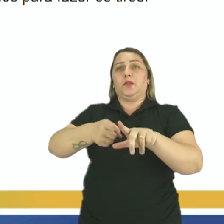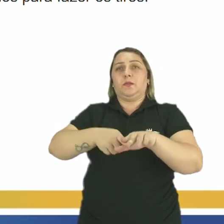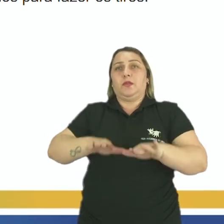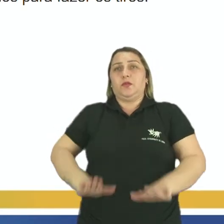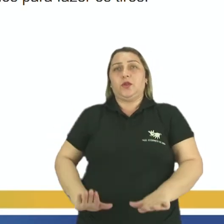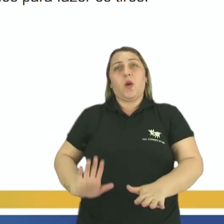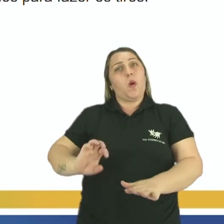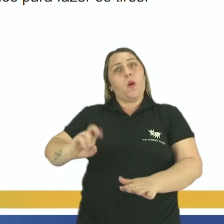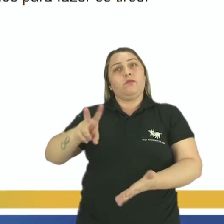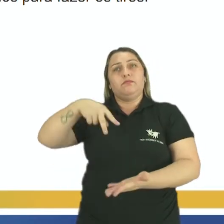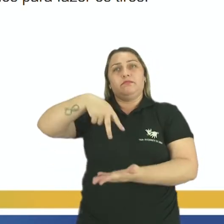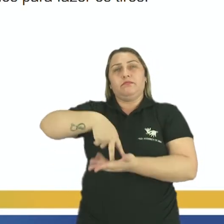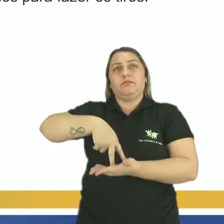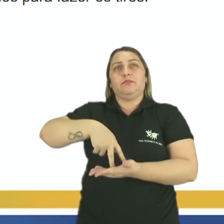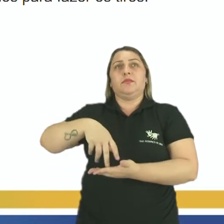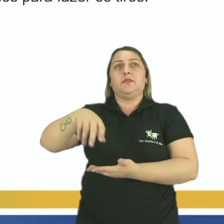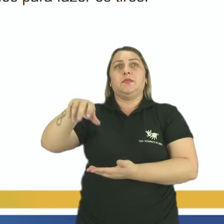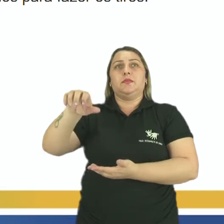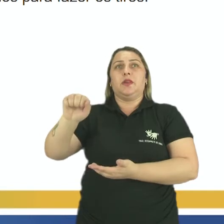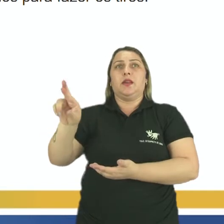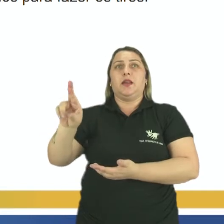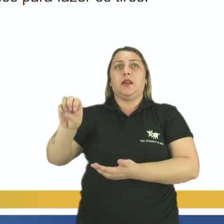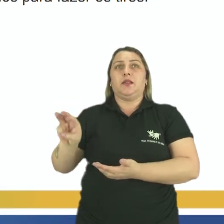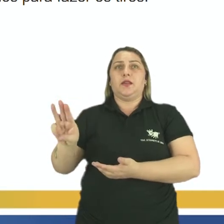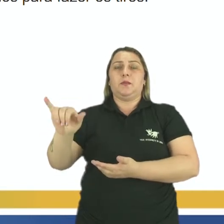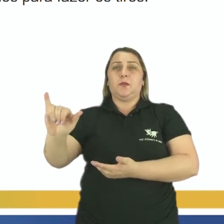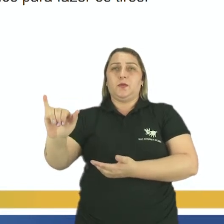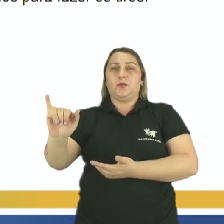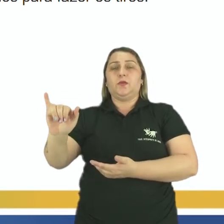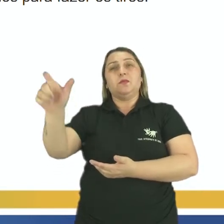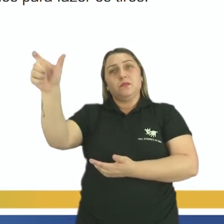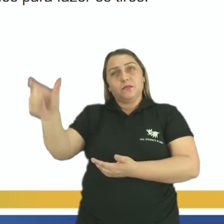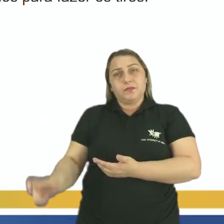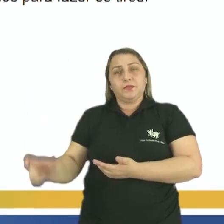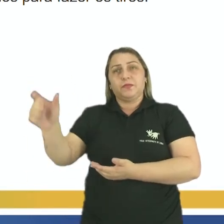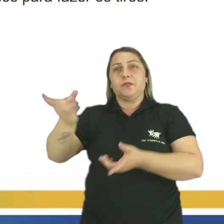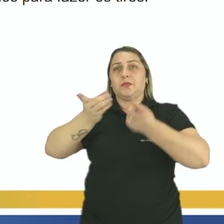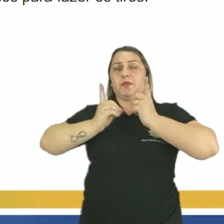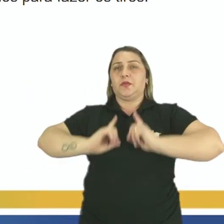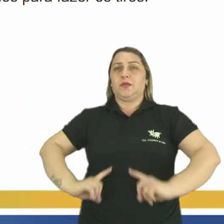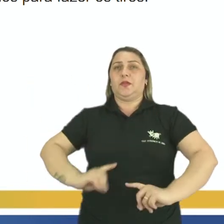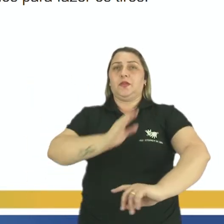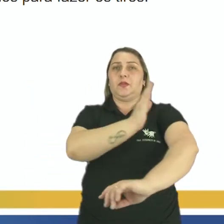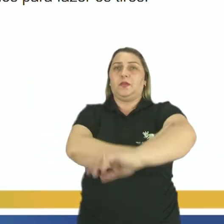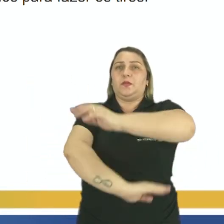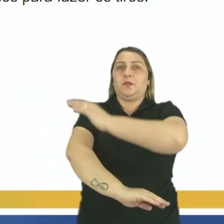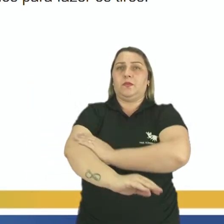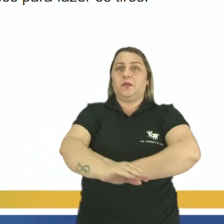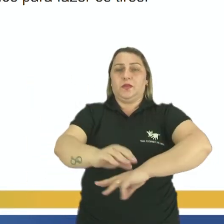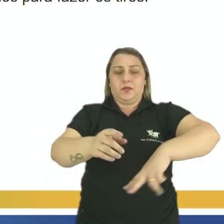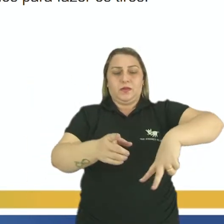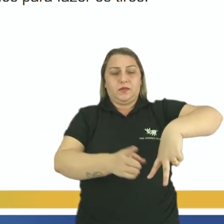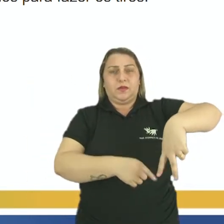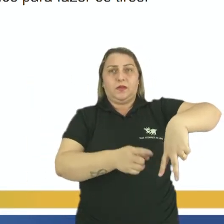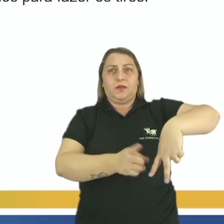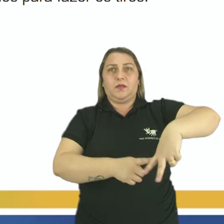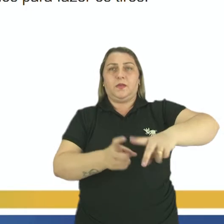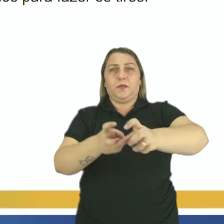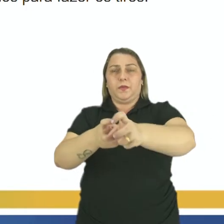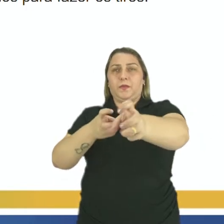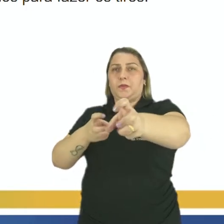em pé. O ARW1, que são atletas com deficiências nos braços e pernas, com